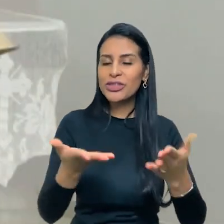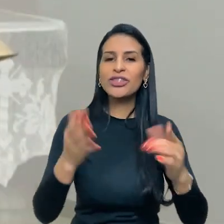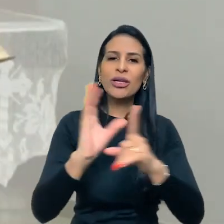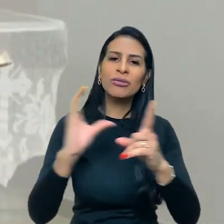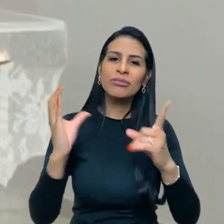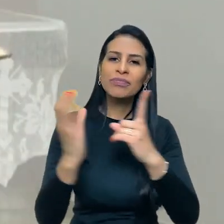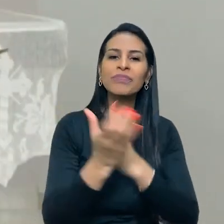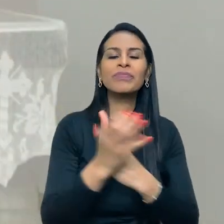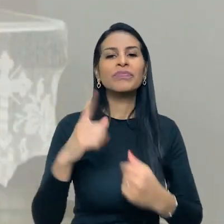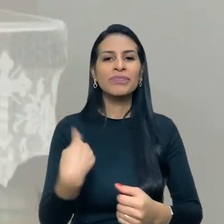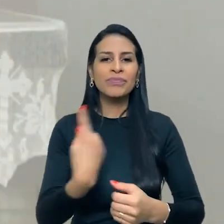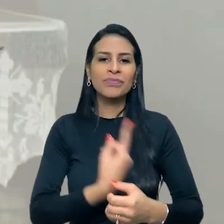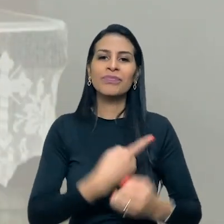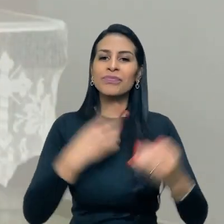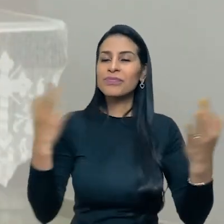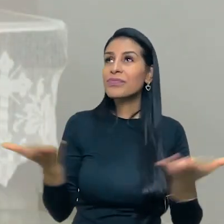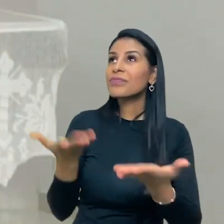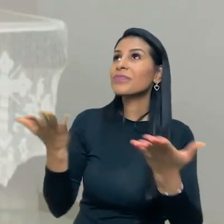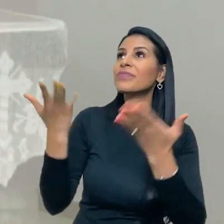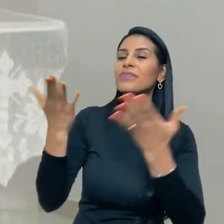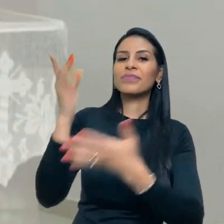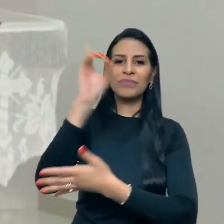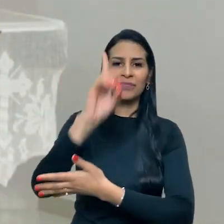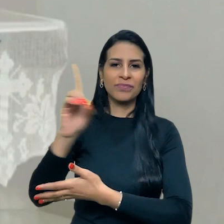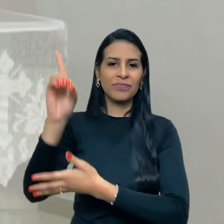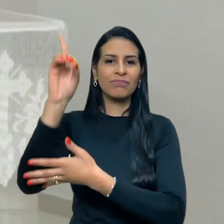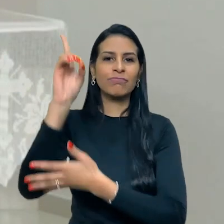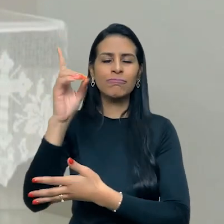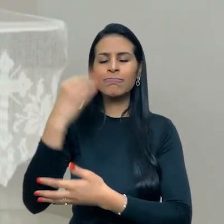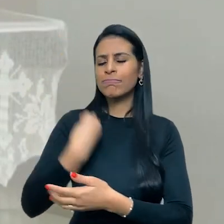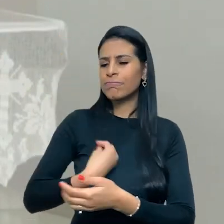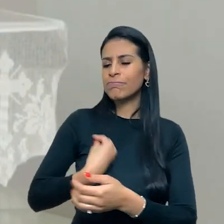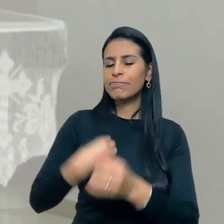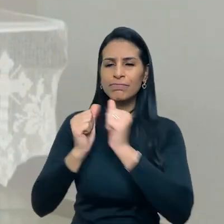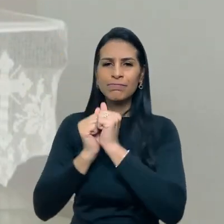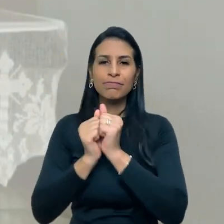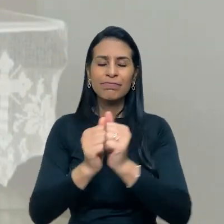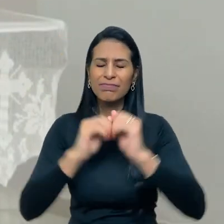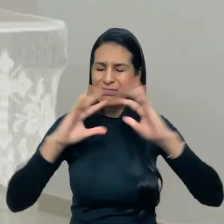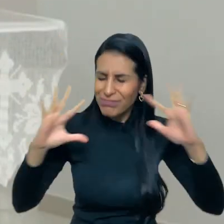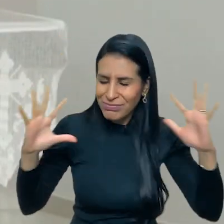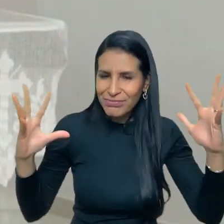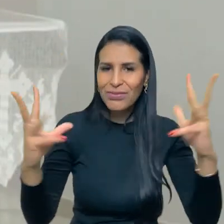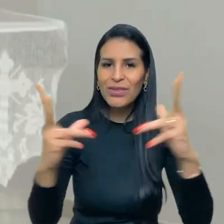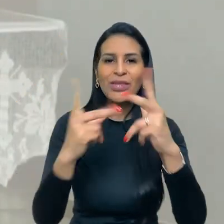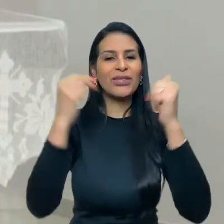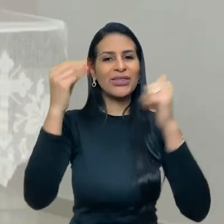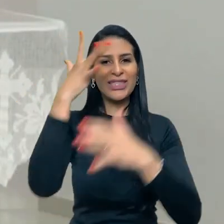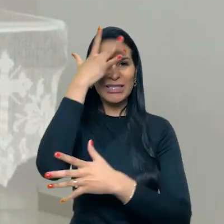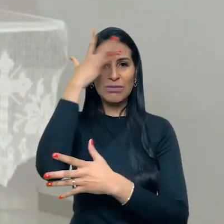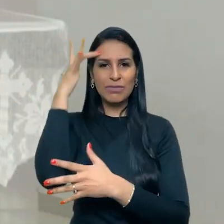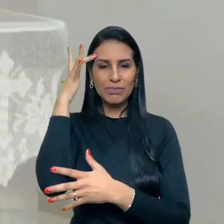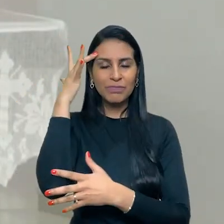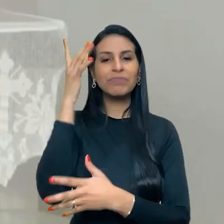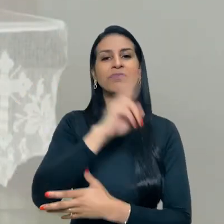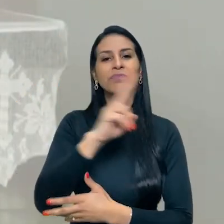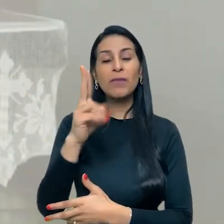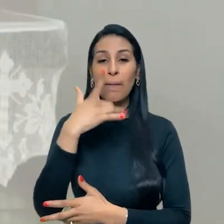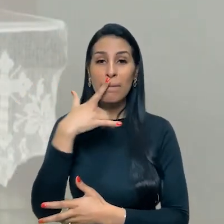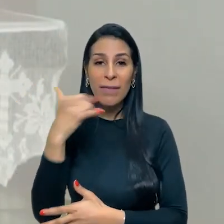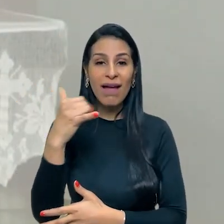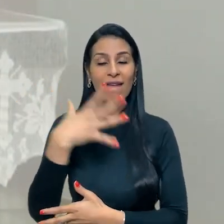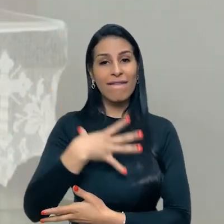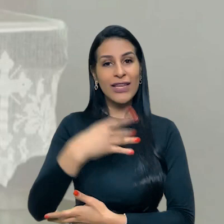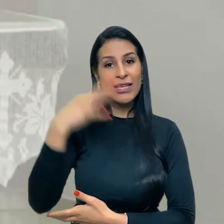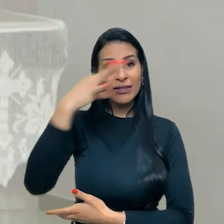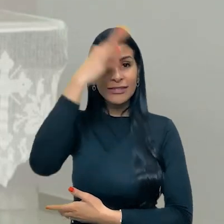Nós celebramos este culto ao nosso Deus que é onipresente, em seu nome e na sua presença. Em